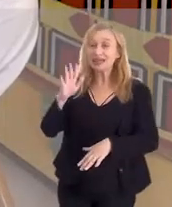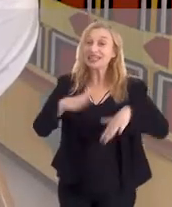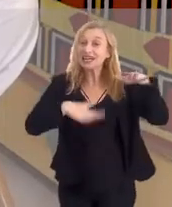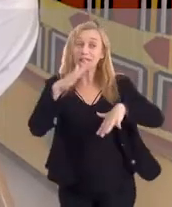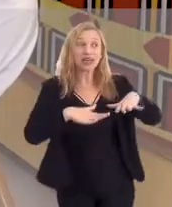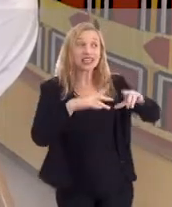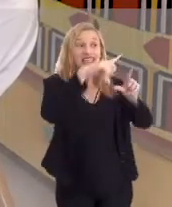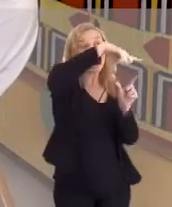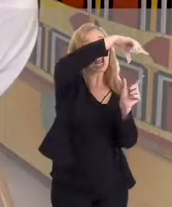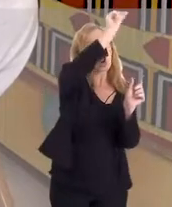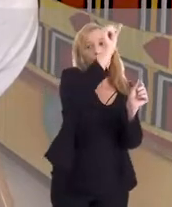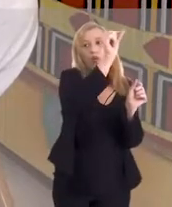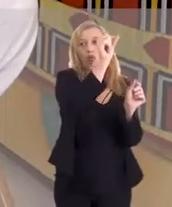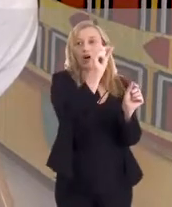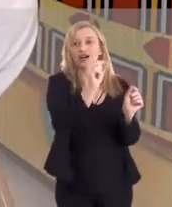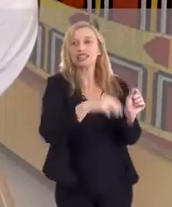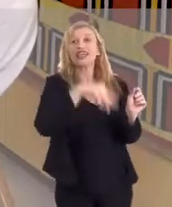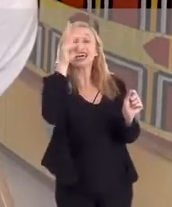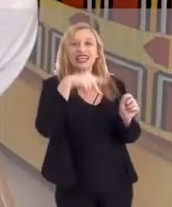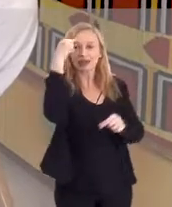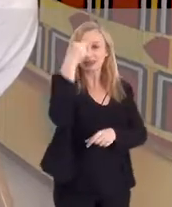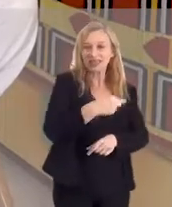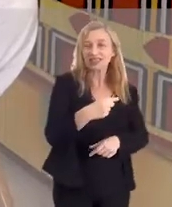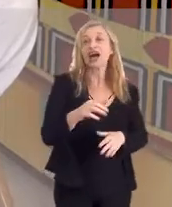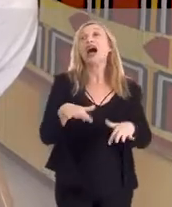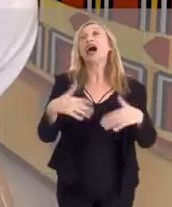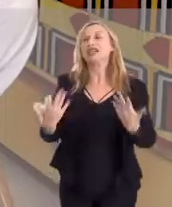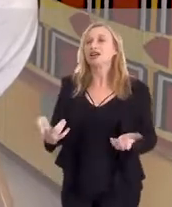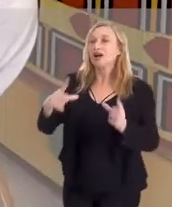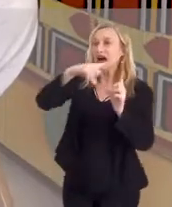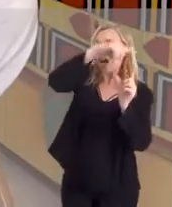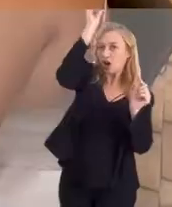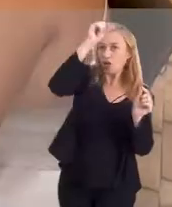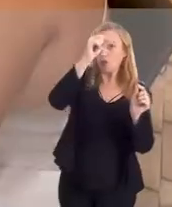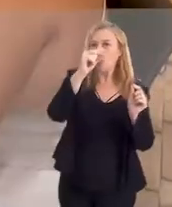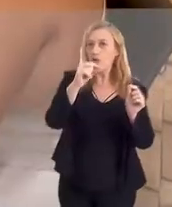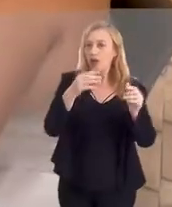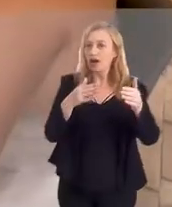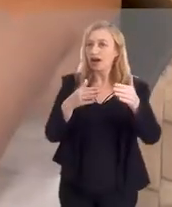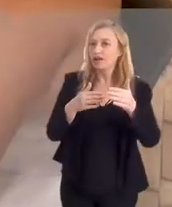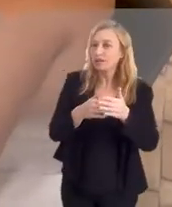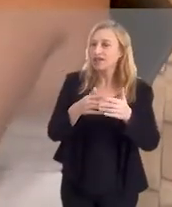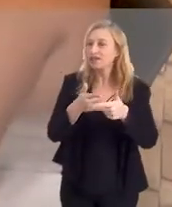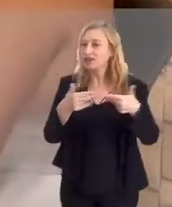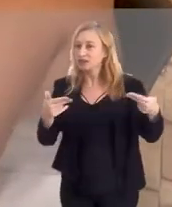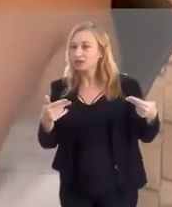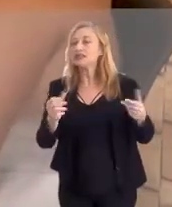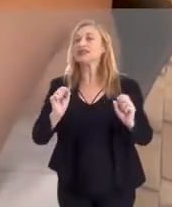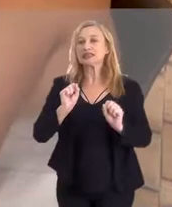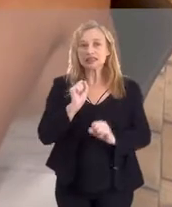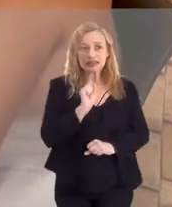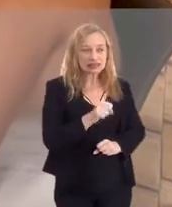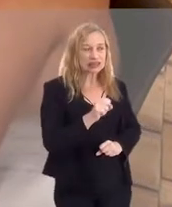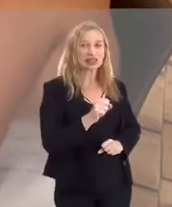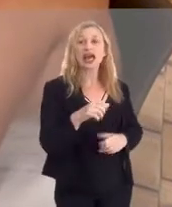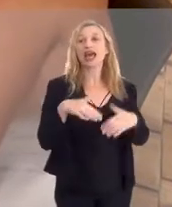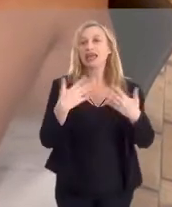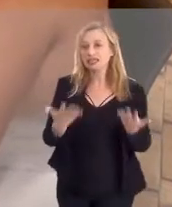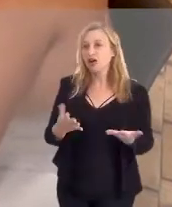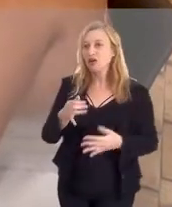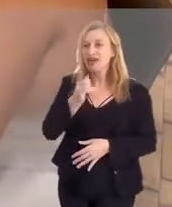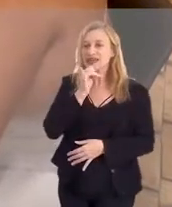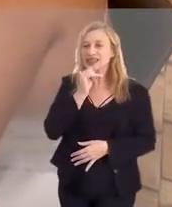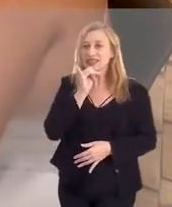Depende da lua que está lá em cima, depende de quem está regendo. Ah, então a lua interfere? A lua interfere em tudo, em tudo. Então,